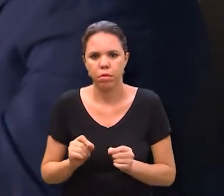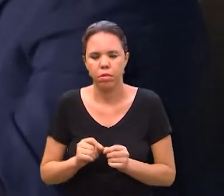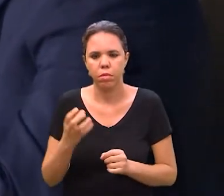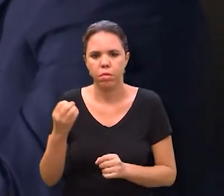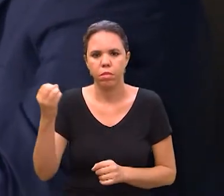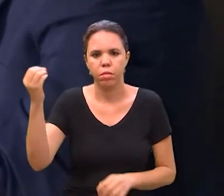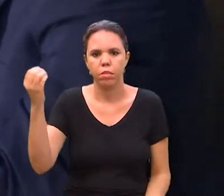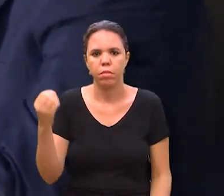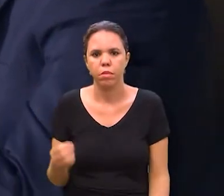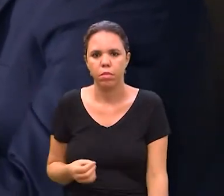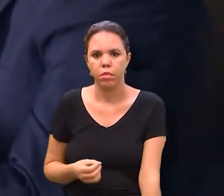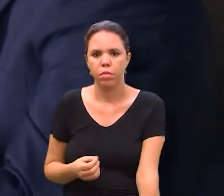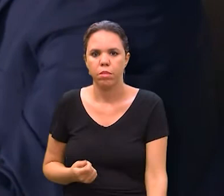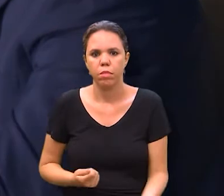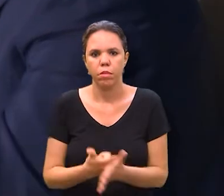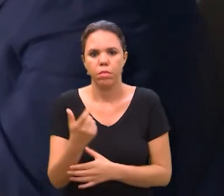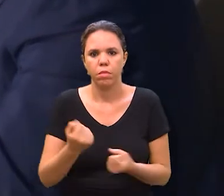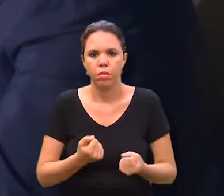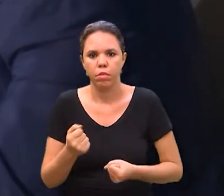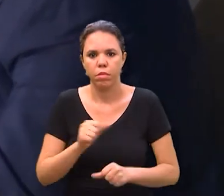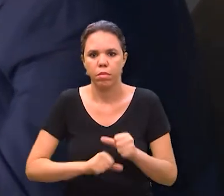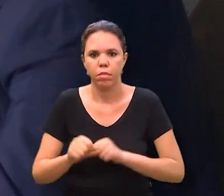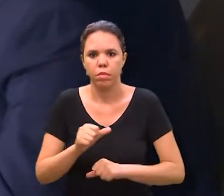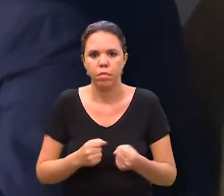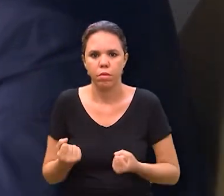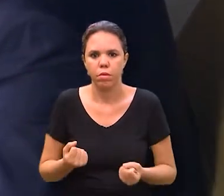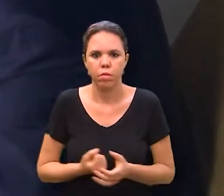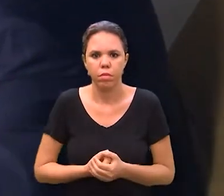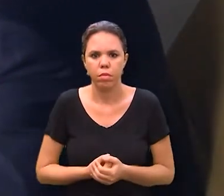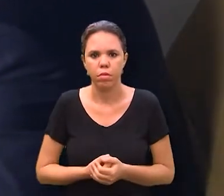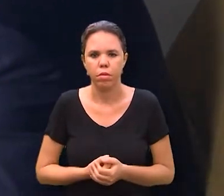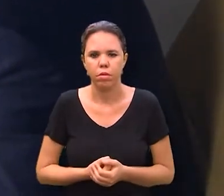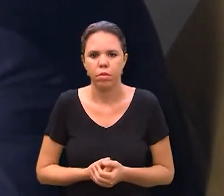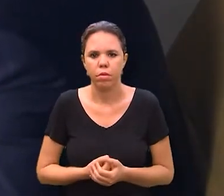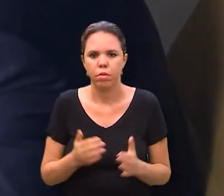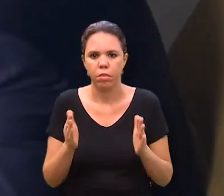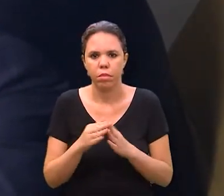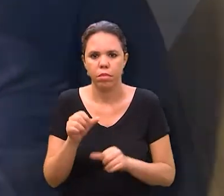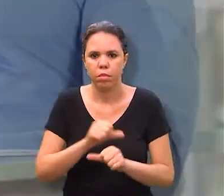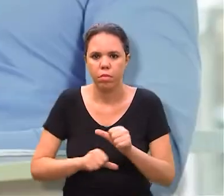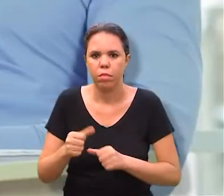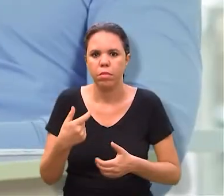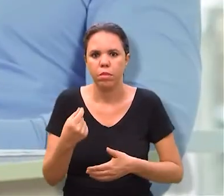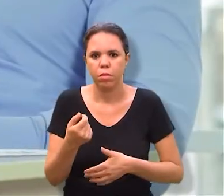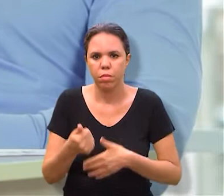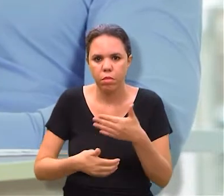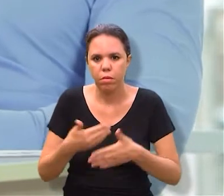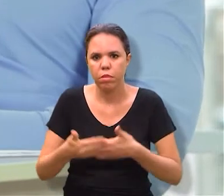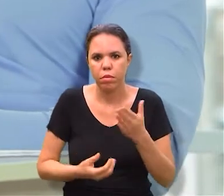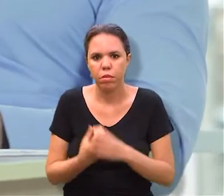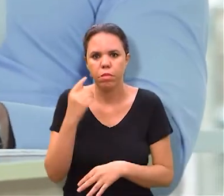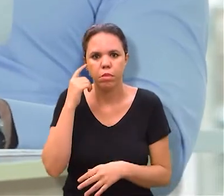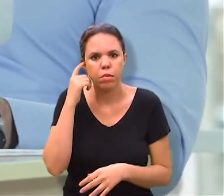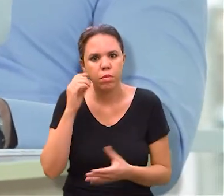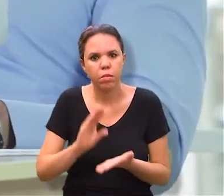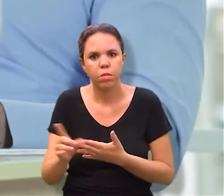para fazer uma viagem, para comprar um carro, trocar de casa. Então aí aos poucos ele